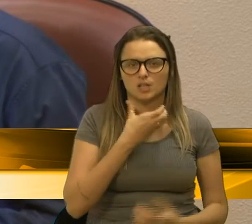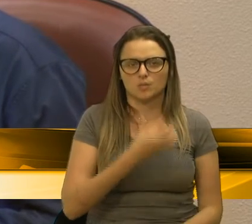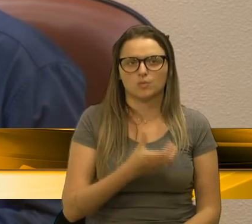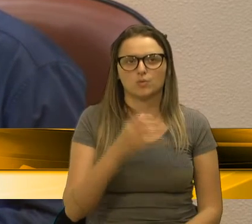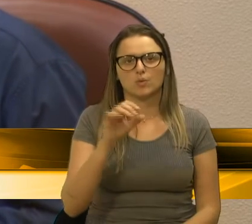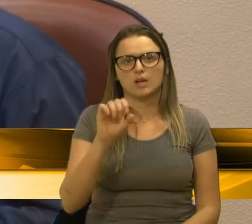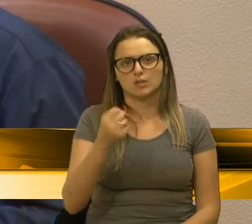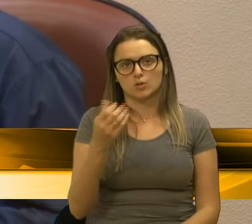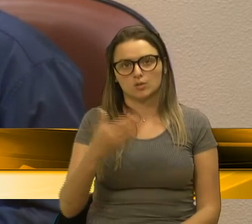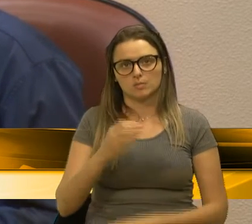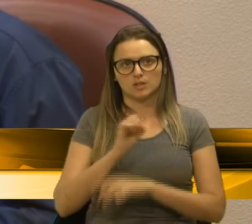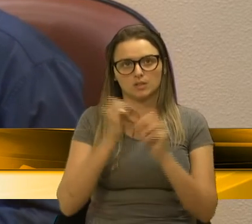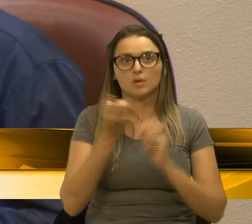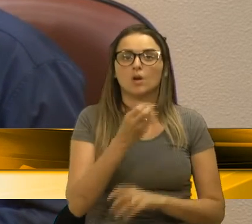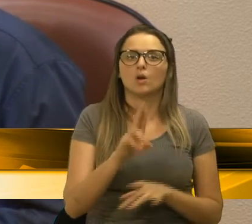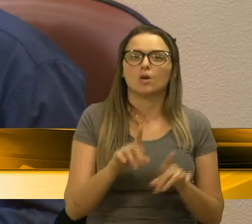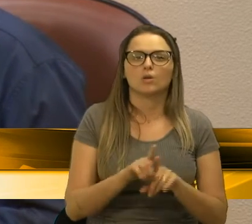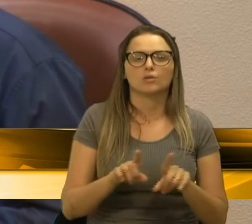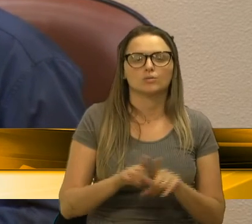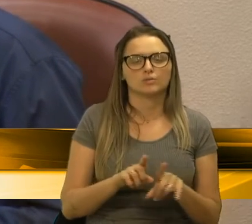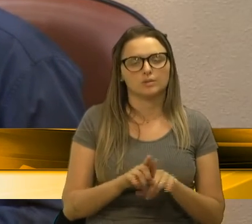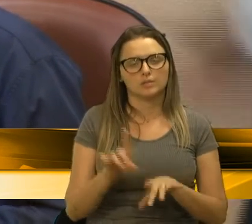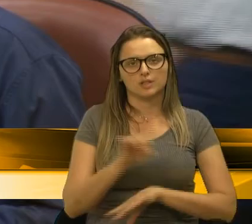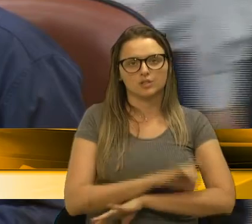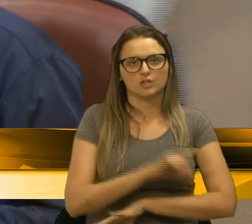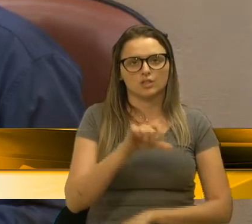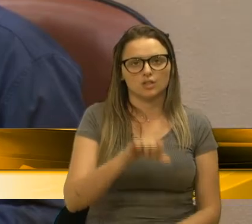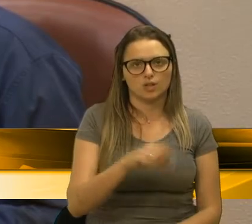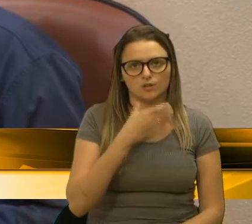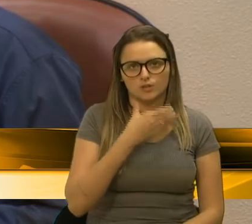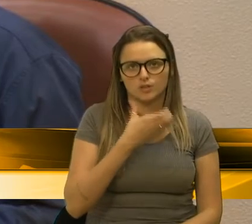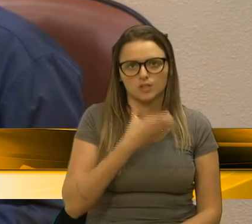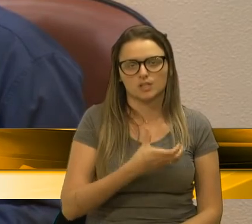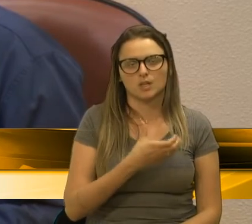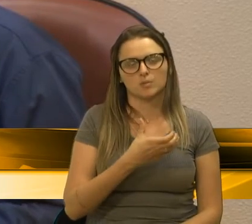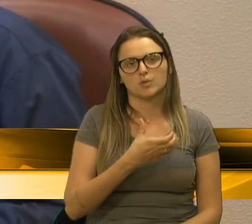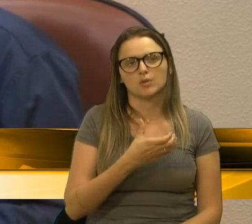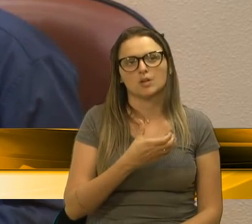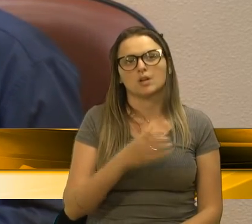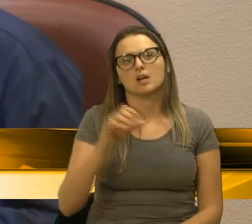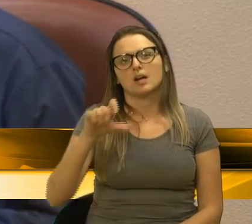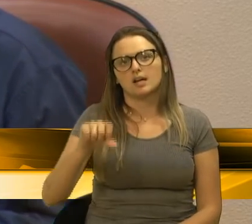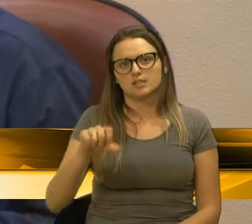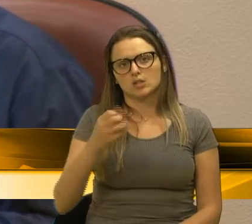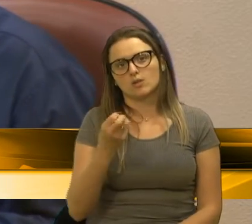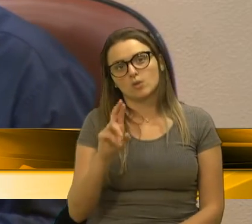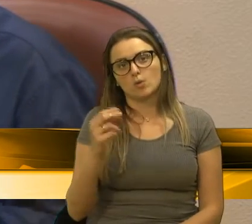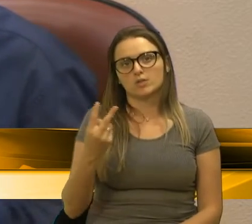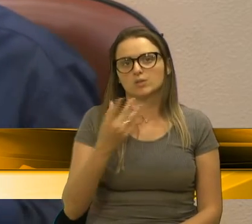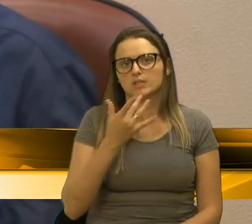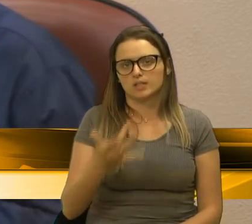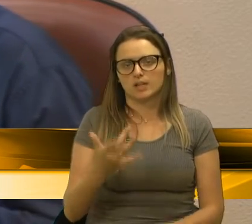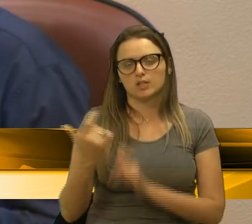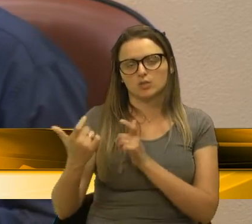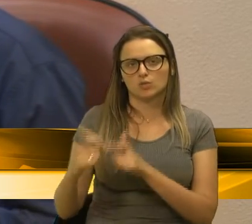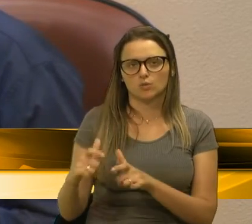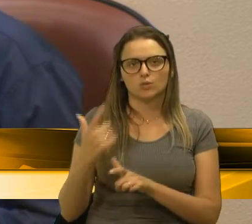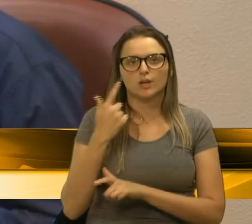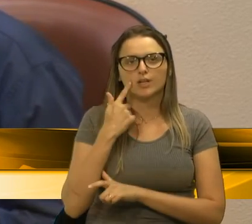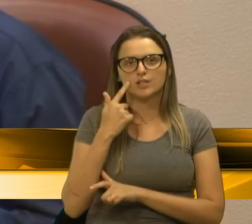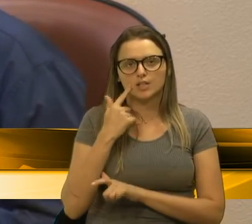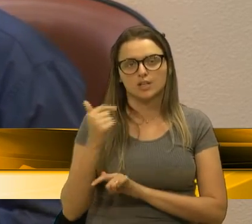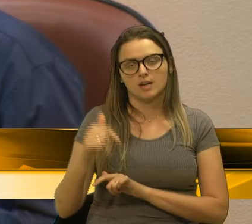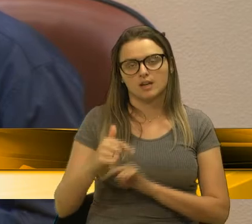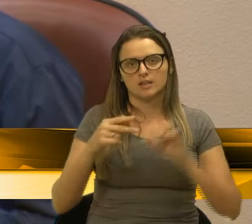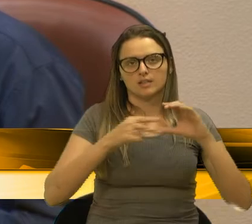2019, às 8h30, ou alternativamente no dia 9 do 12 de 2019, às 9 ou 14, nas salas das comissões vereadoras de